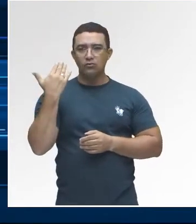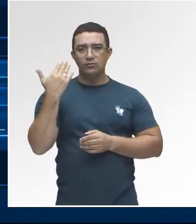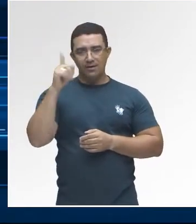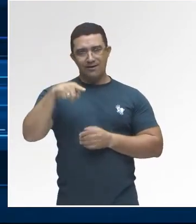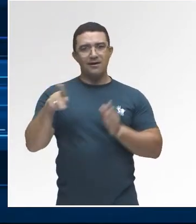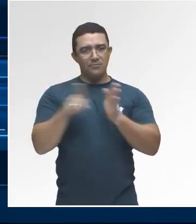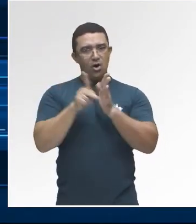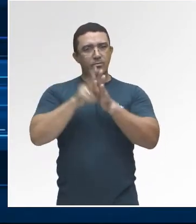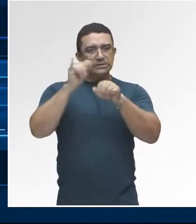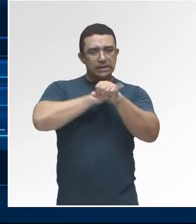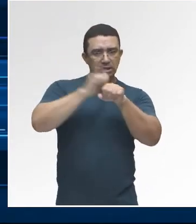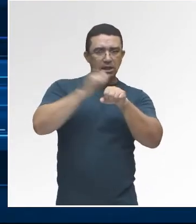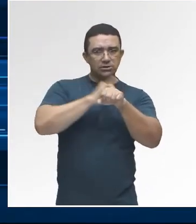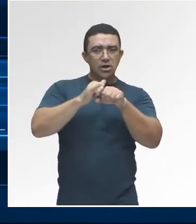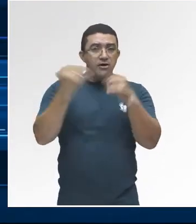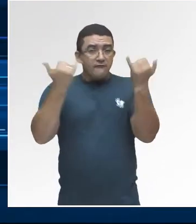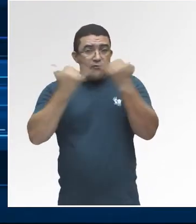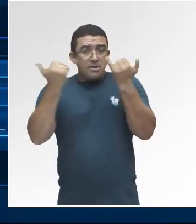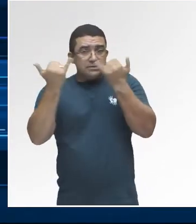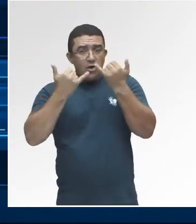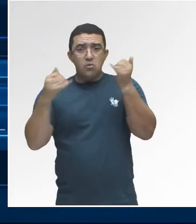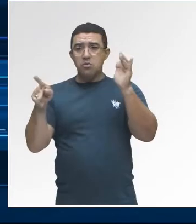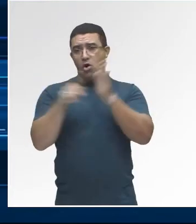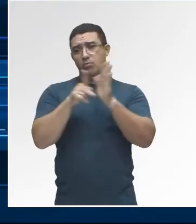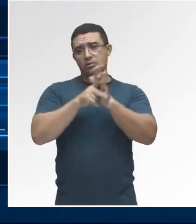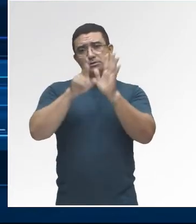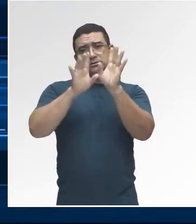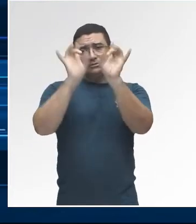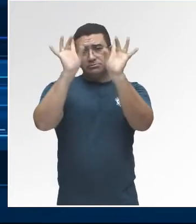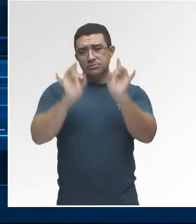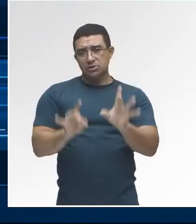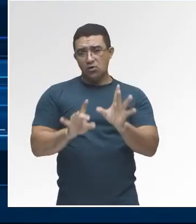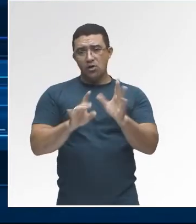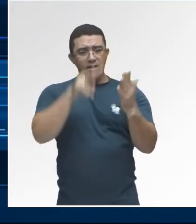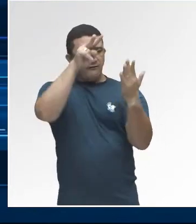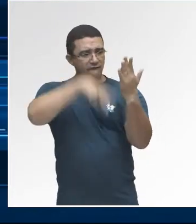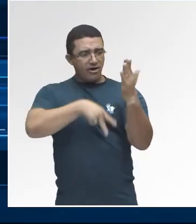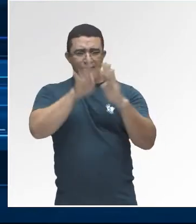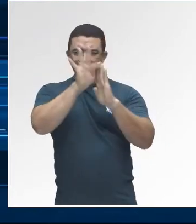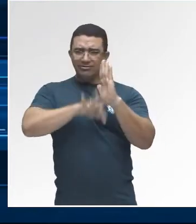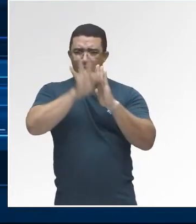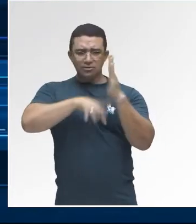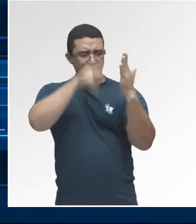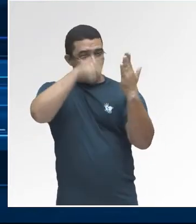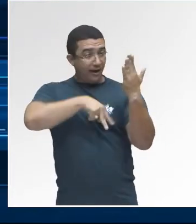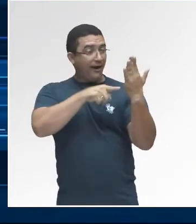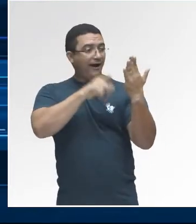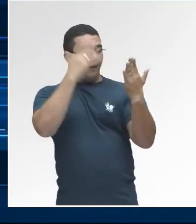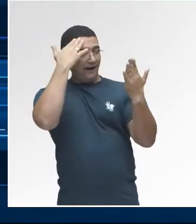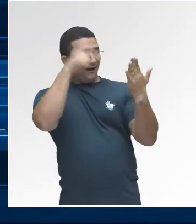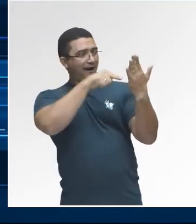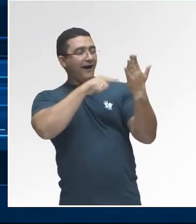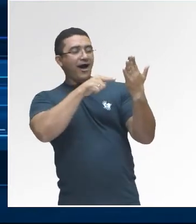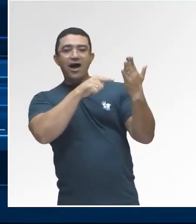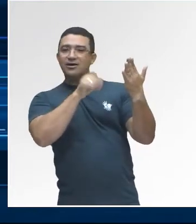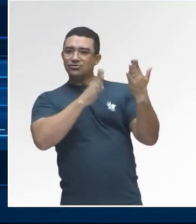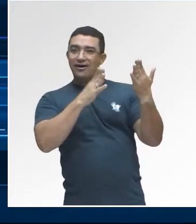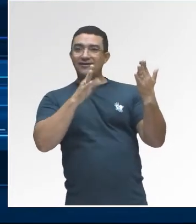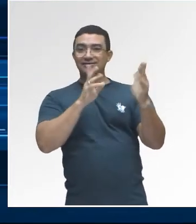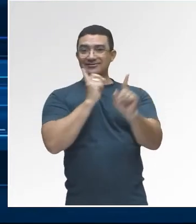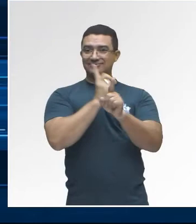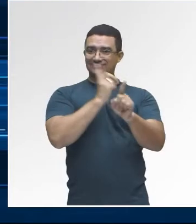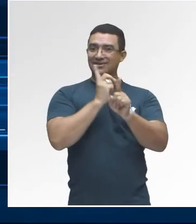são informações específicas que você rapidamente procura no texto que você já sabe, porque elas têm forma de serem apresentadas, não é